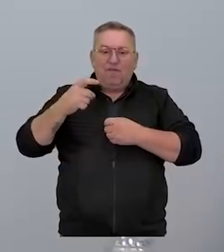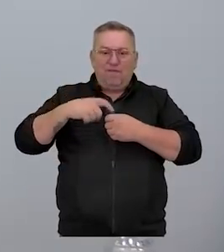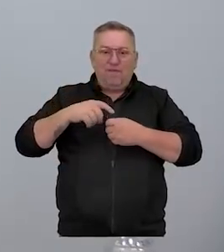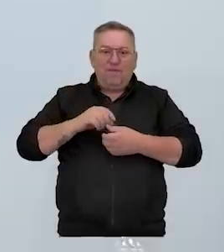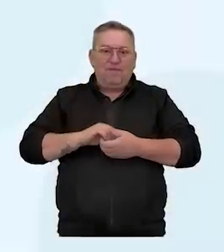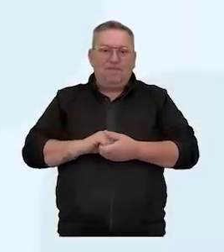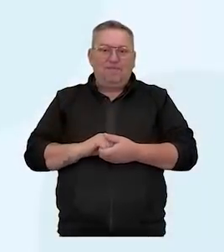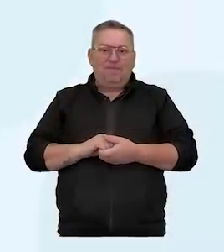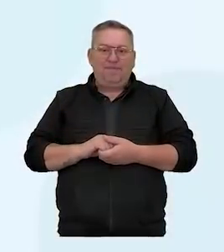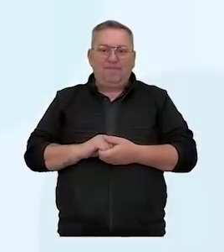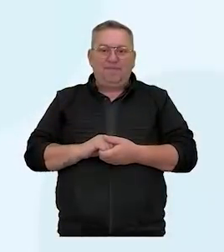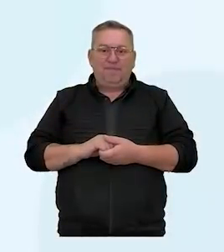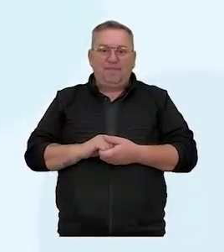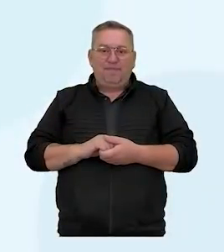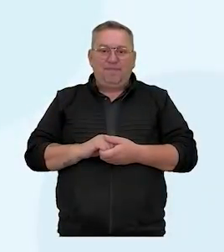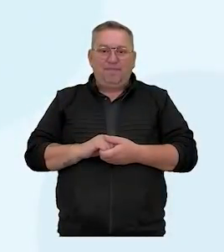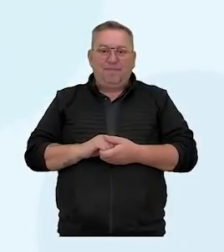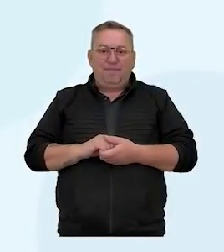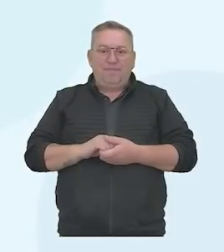responderem.